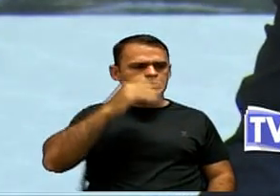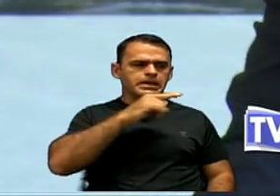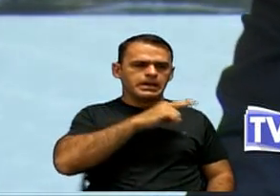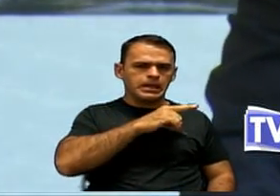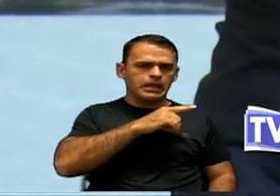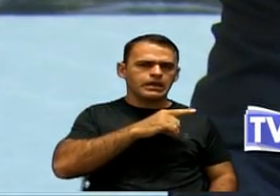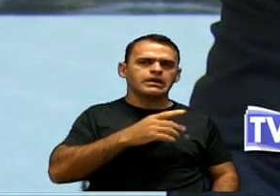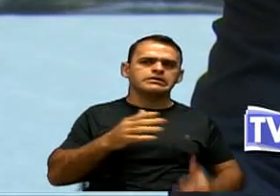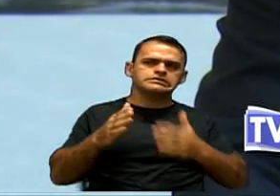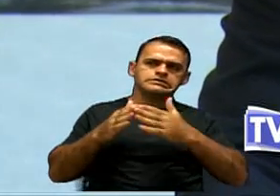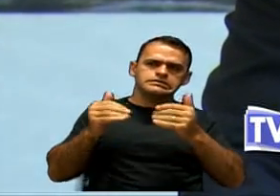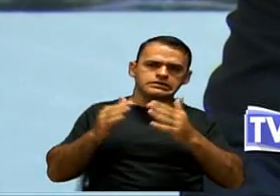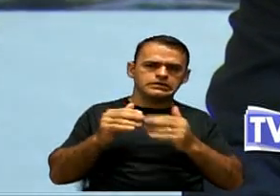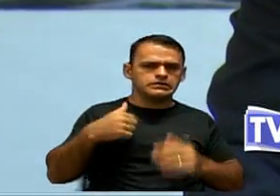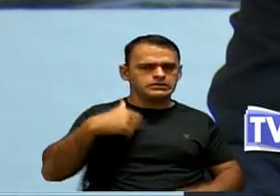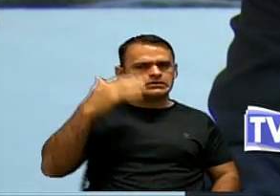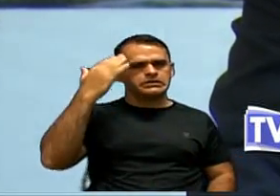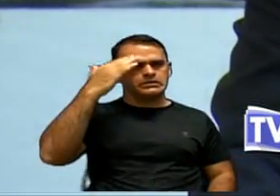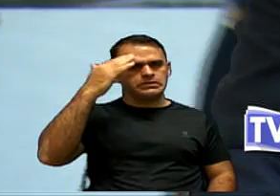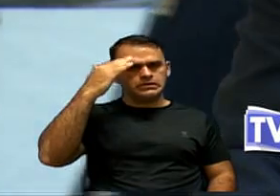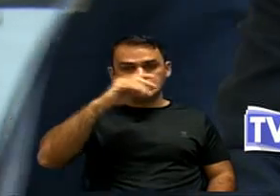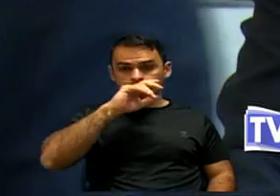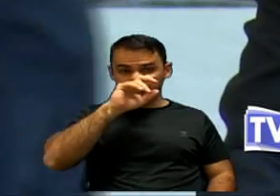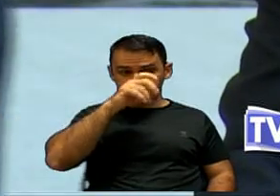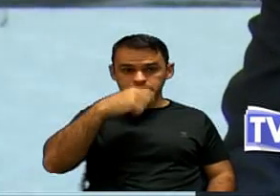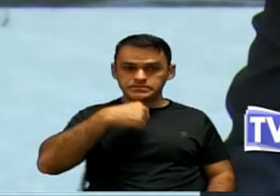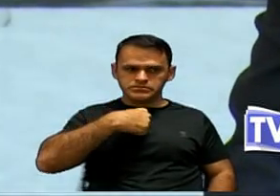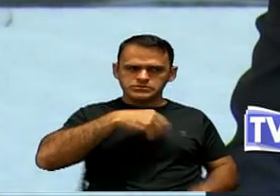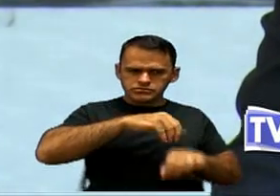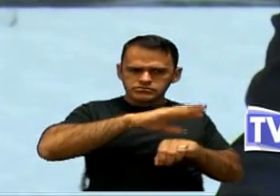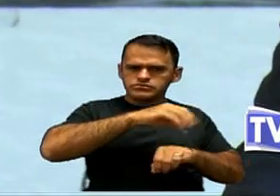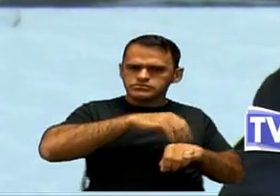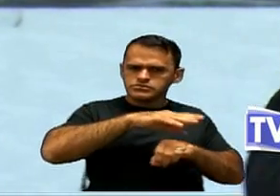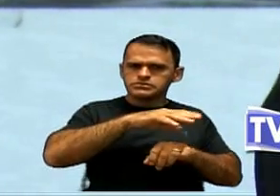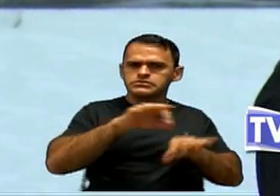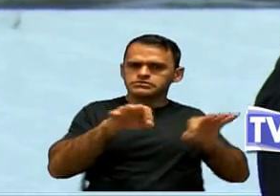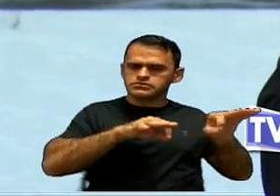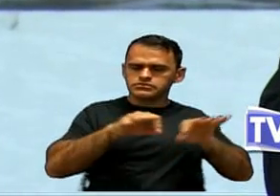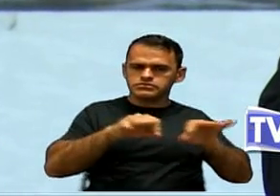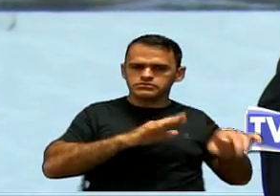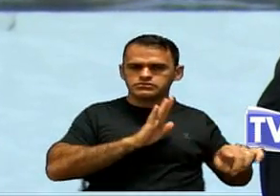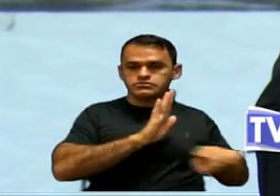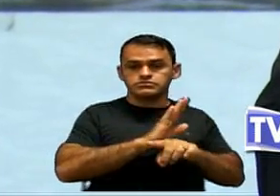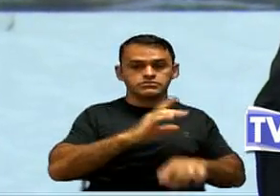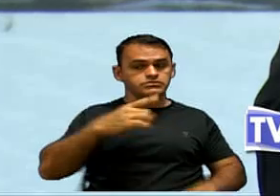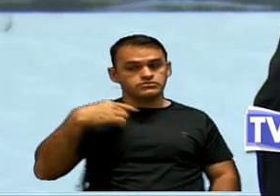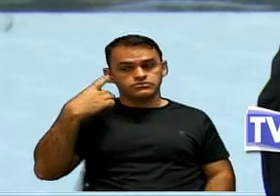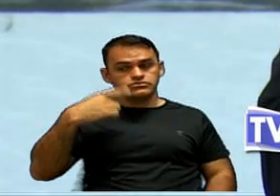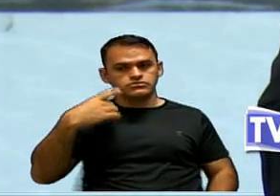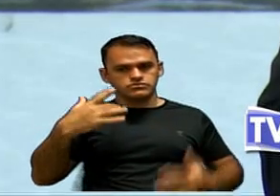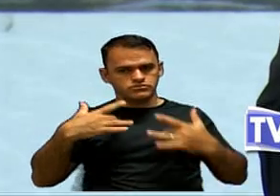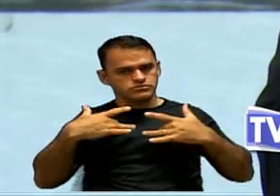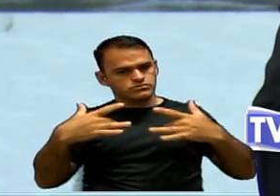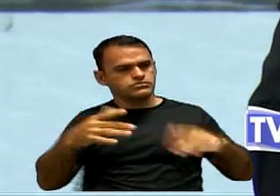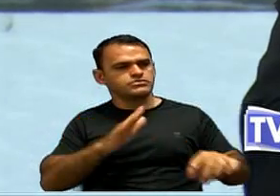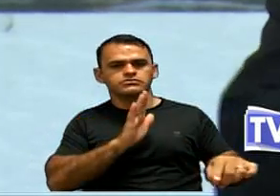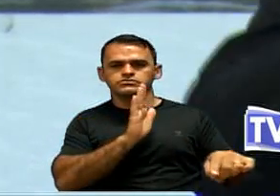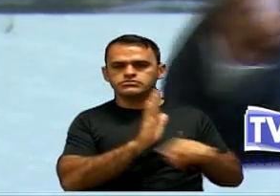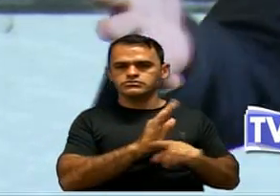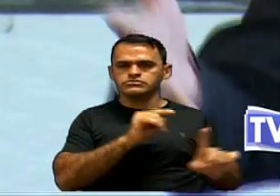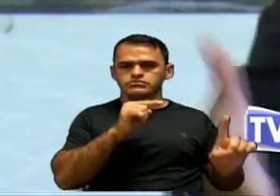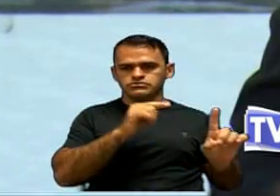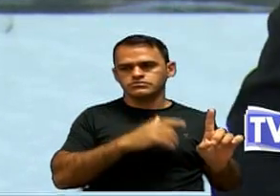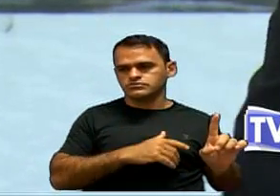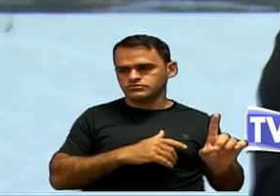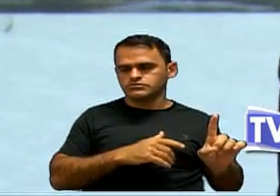veio fazer e passei os caminhos necessários para ele, inclusive deixei aí o nosso advogado à disposição para poder fazer o que